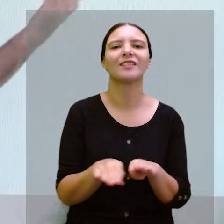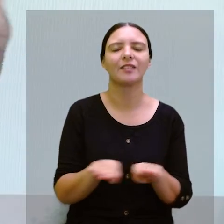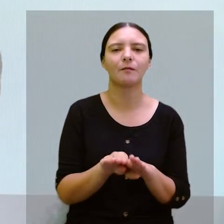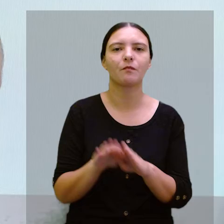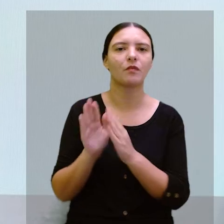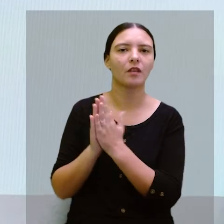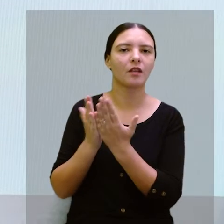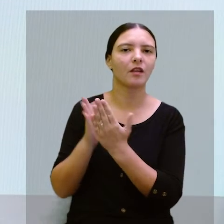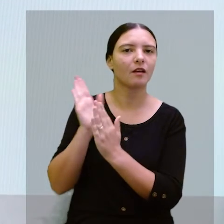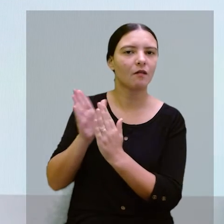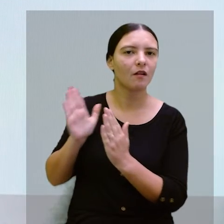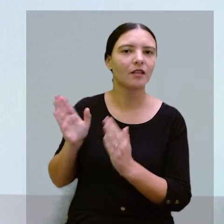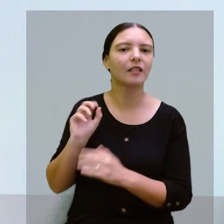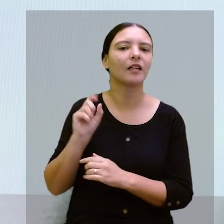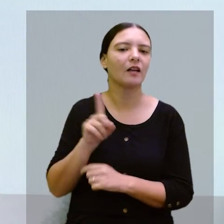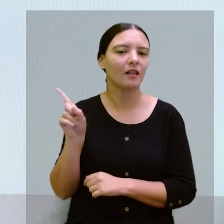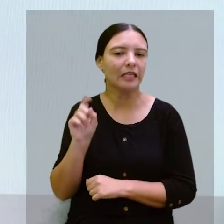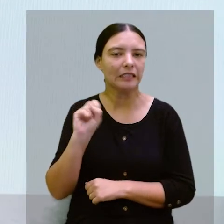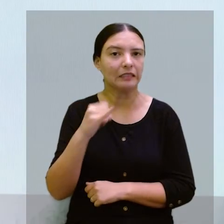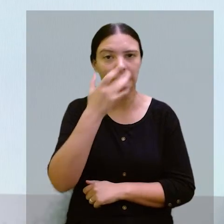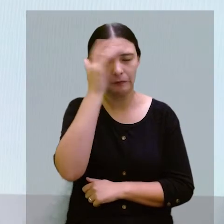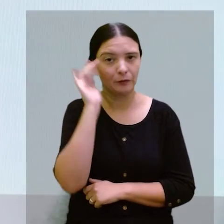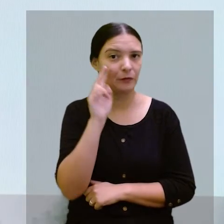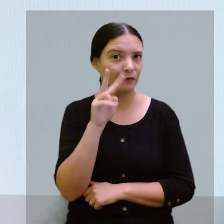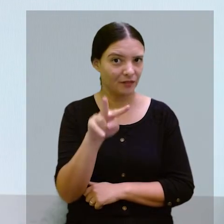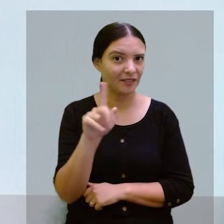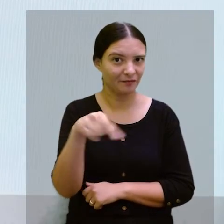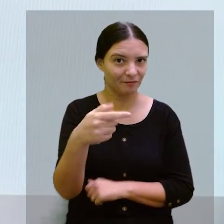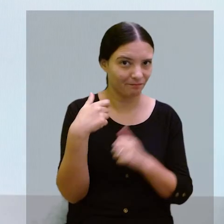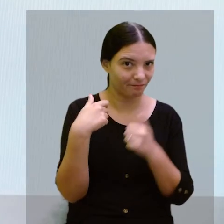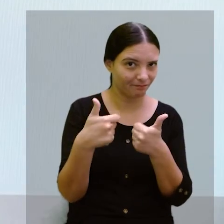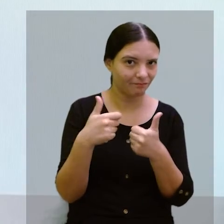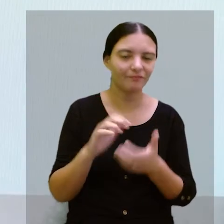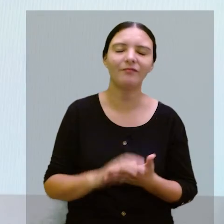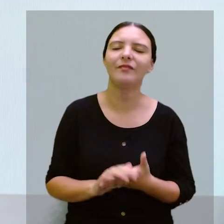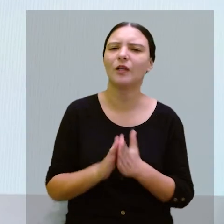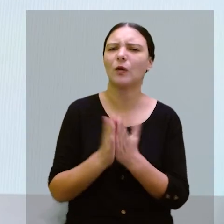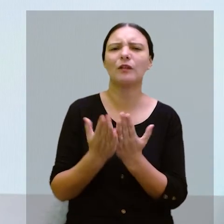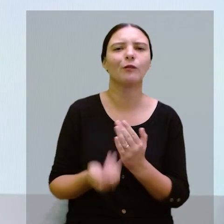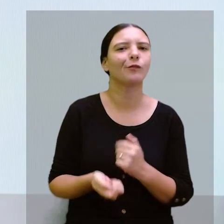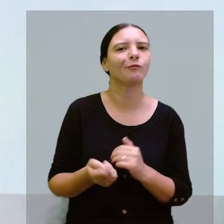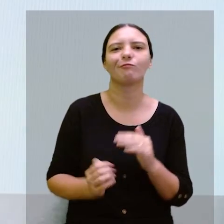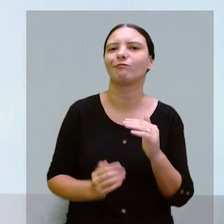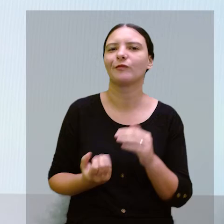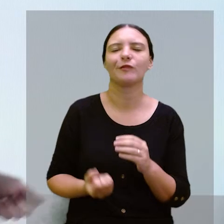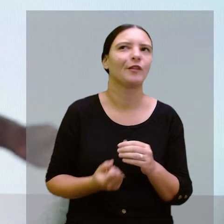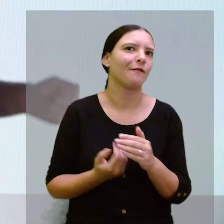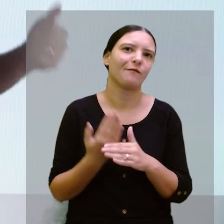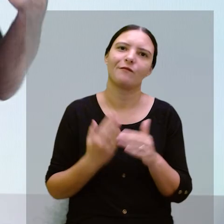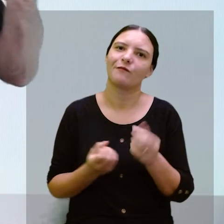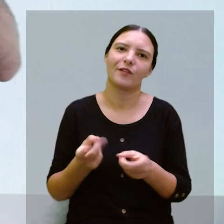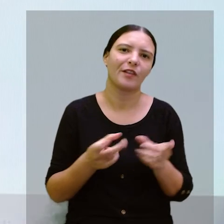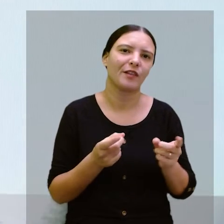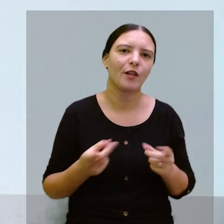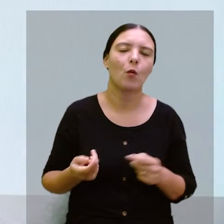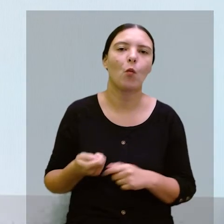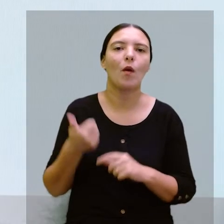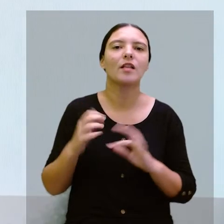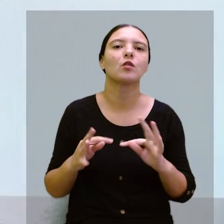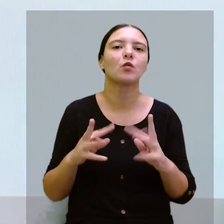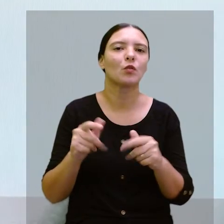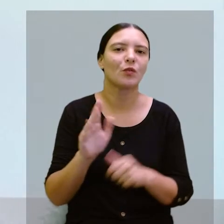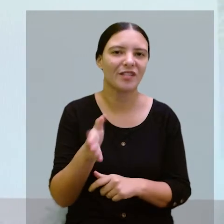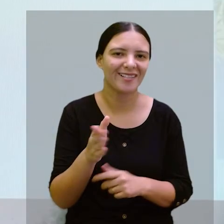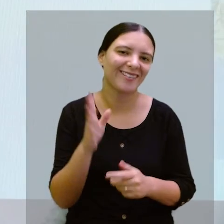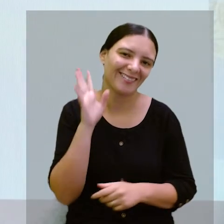livro na biblioteca para quem quiser dar uma olhada, tá bom? E o livro está praticamente esgotado na editora, que é legal, então